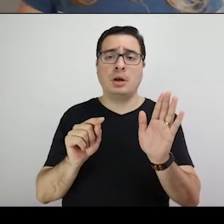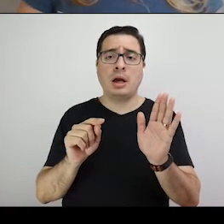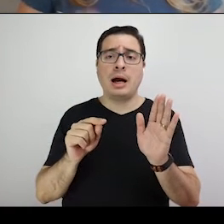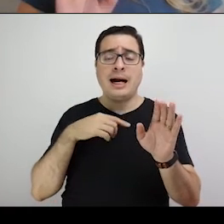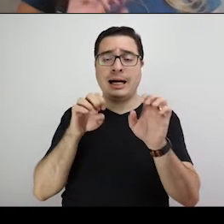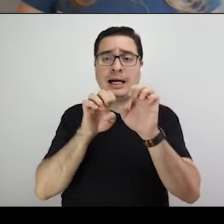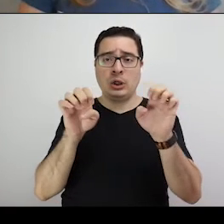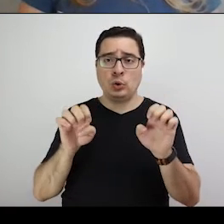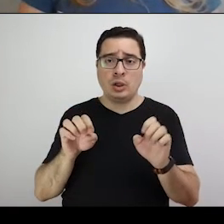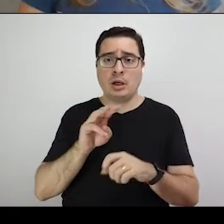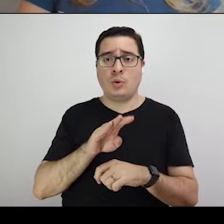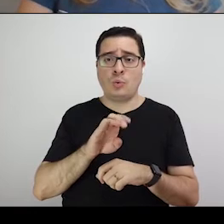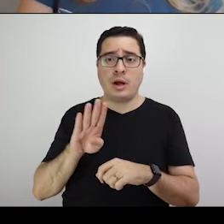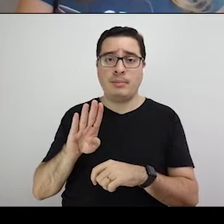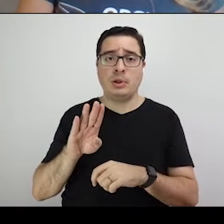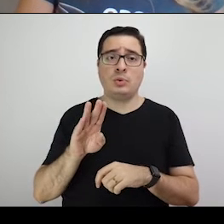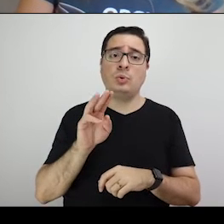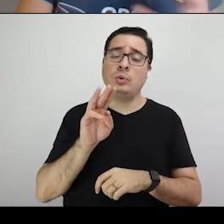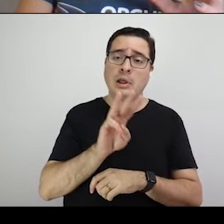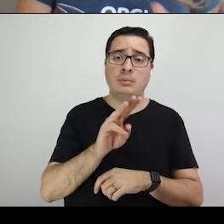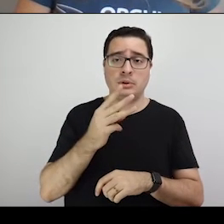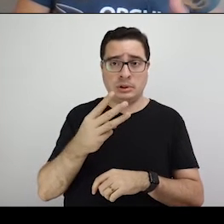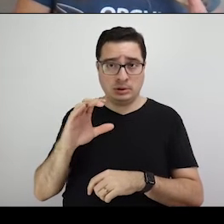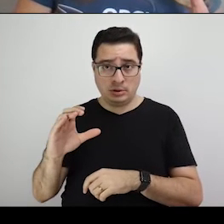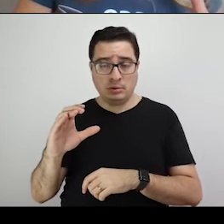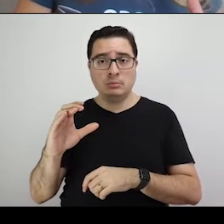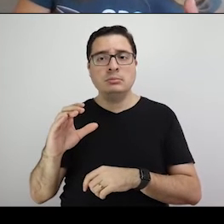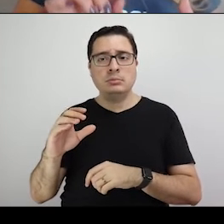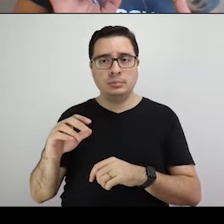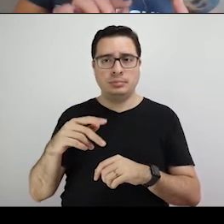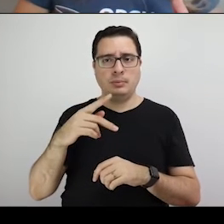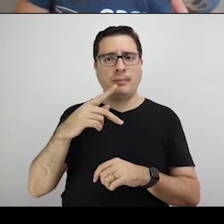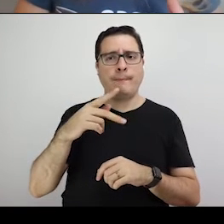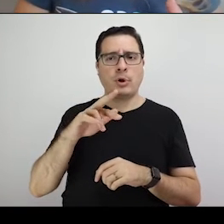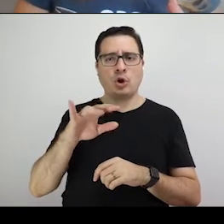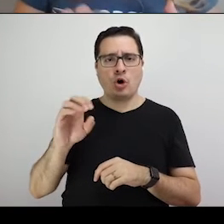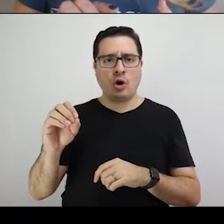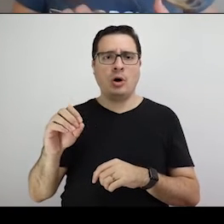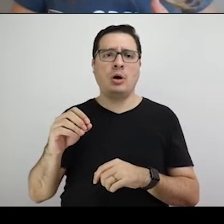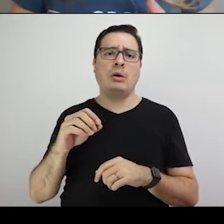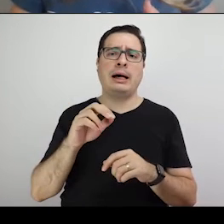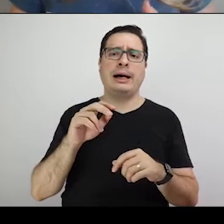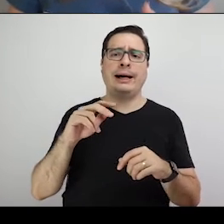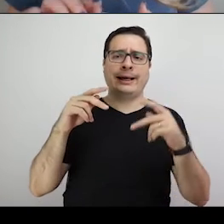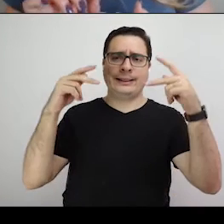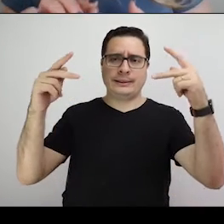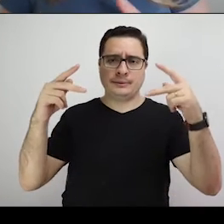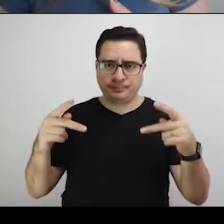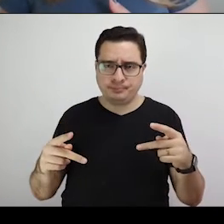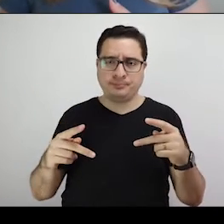da web do W3C, os protocolos URIs, HTTP,